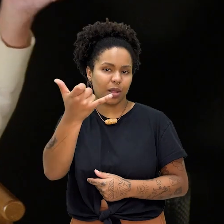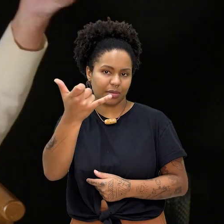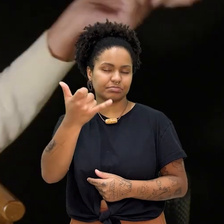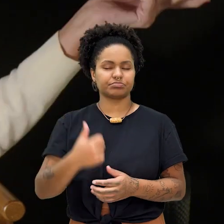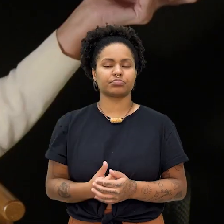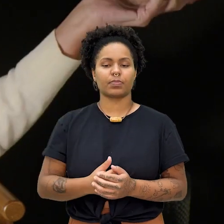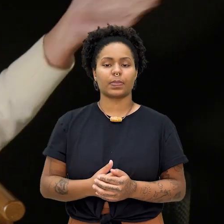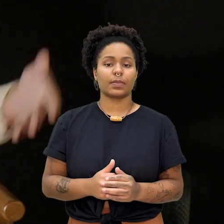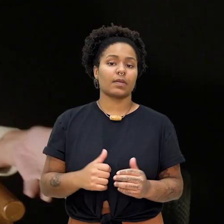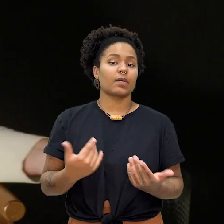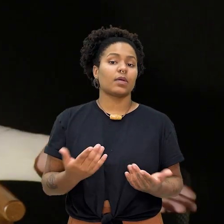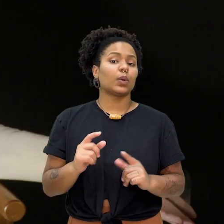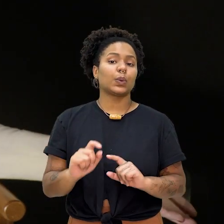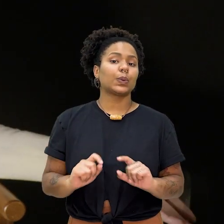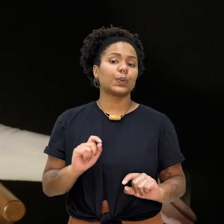eles